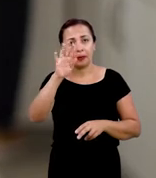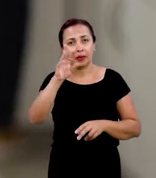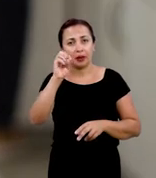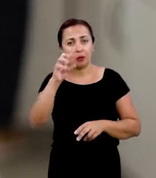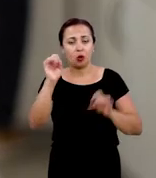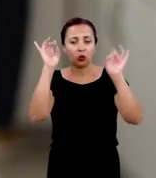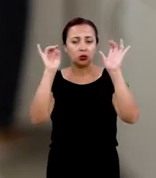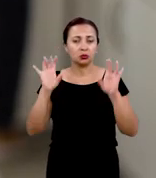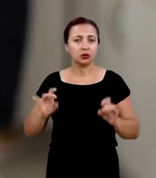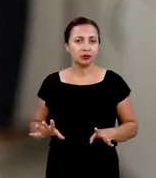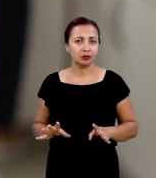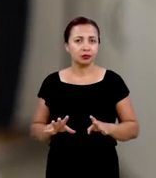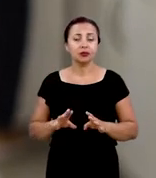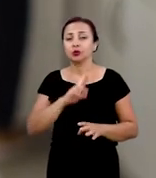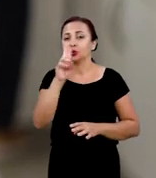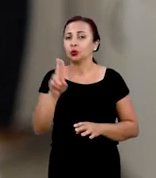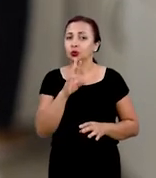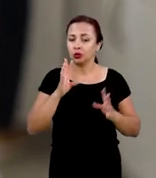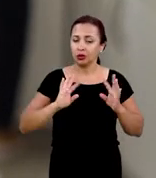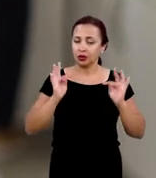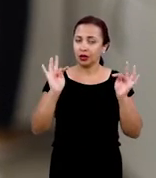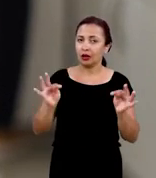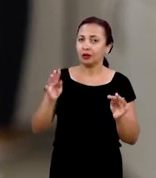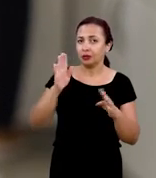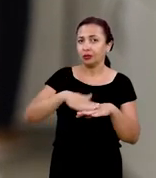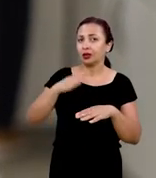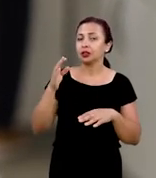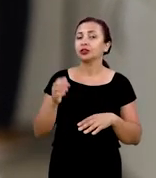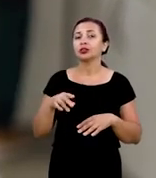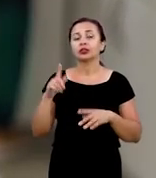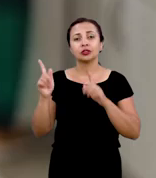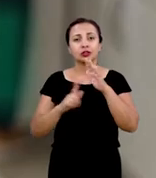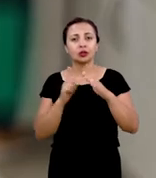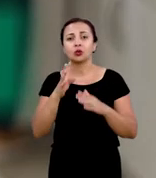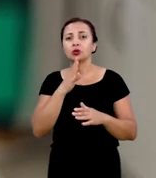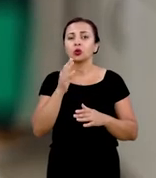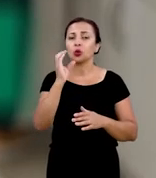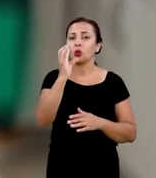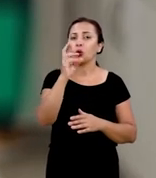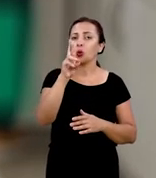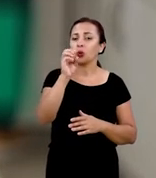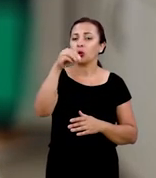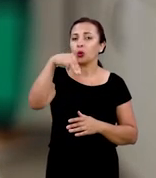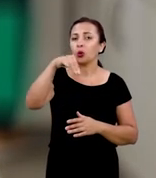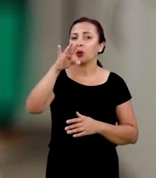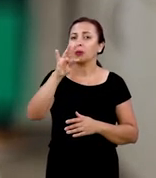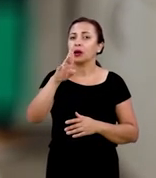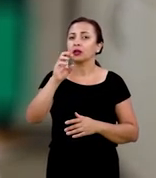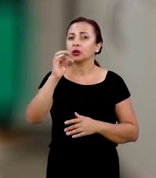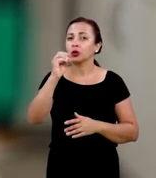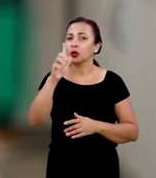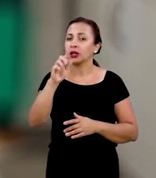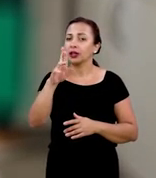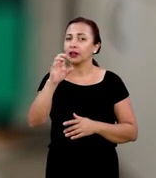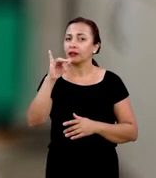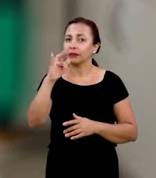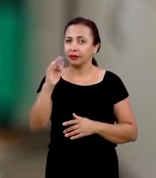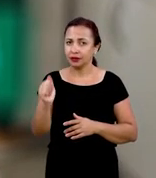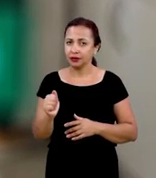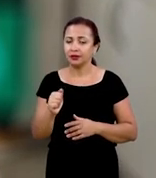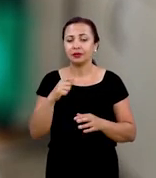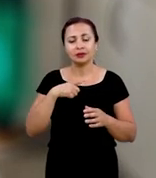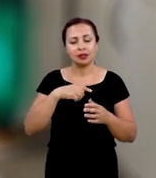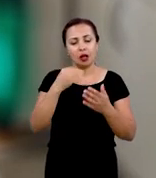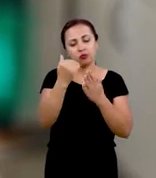metabólitos especiais. Então a gente usa uma técnica mais geral conhecida como cromatografia. E dentro da cromatografia existem